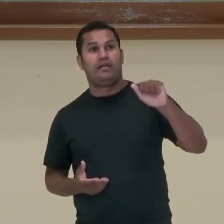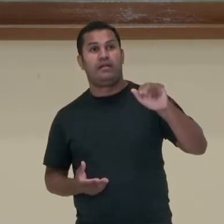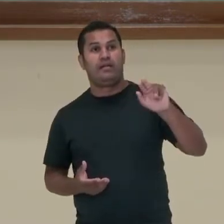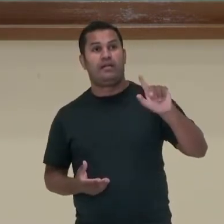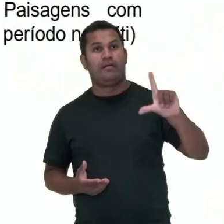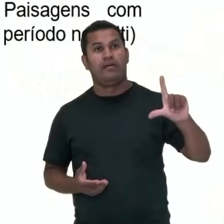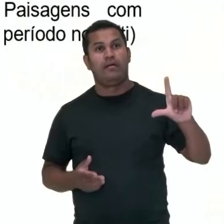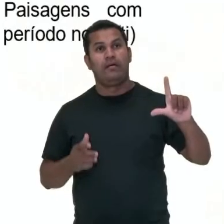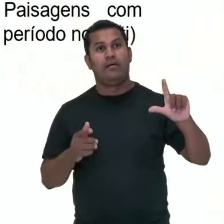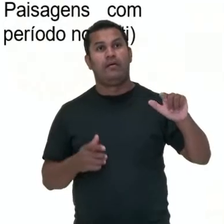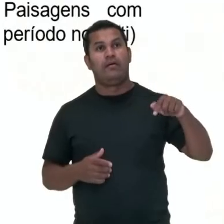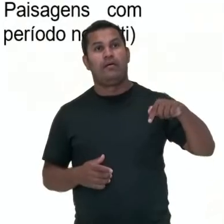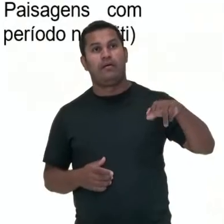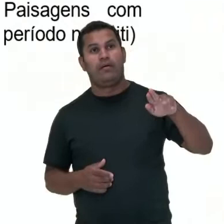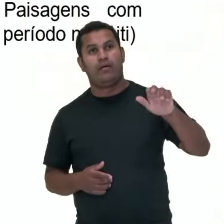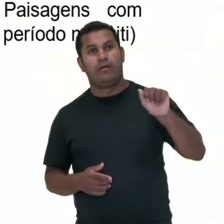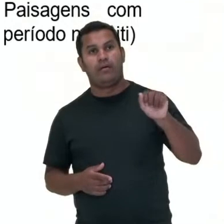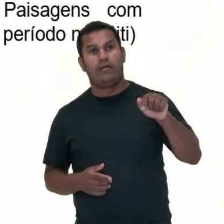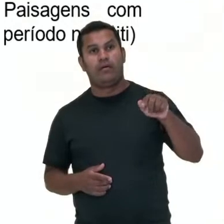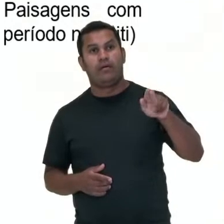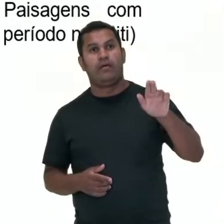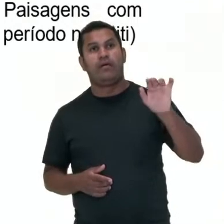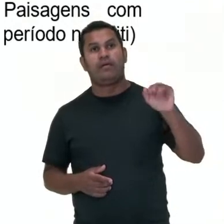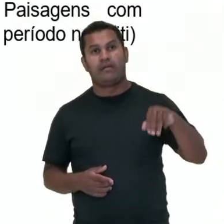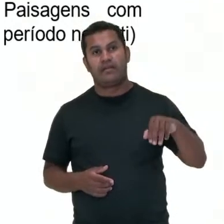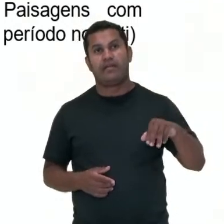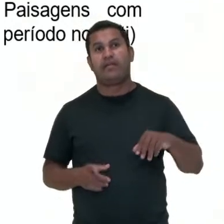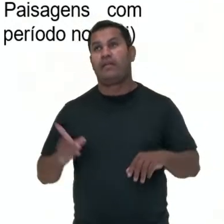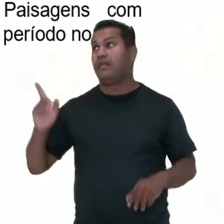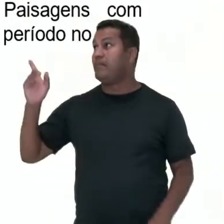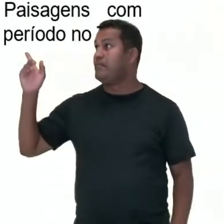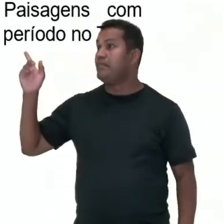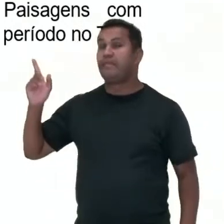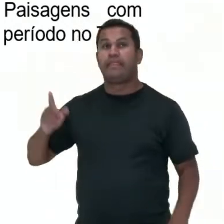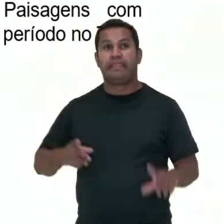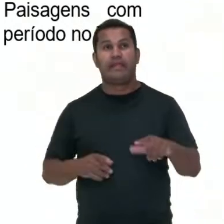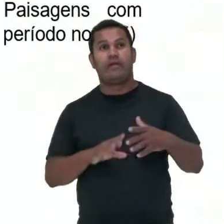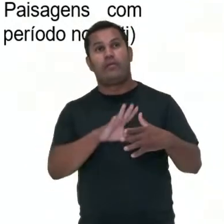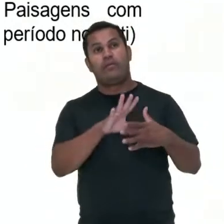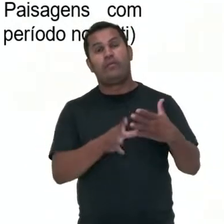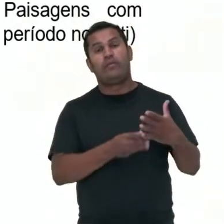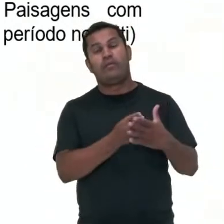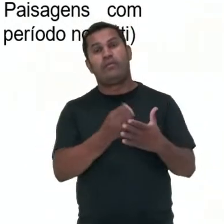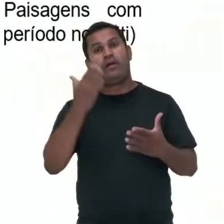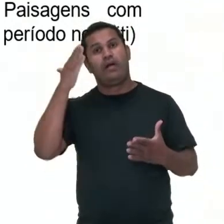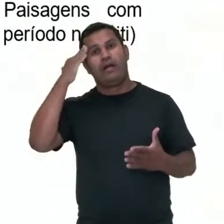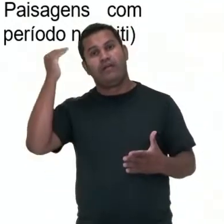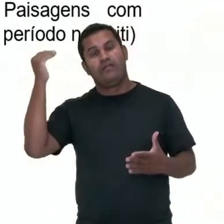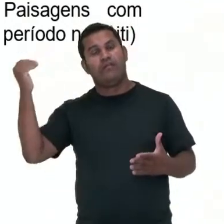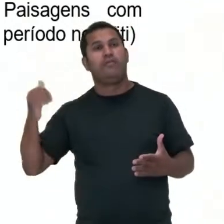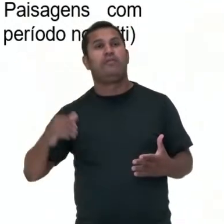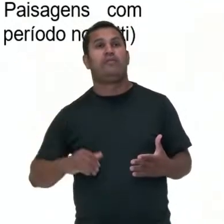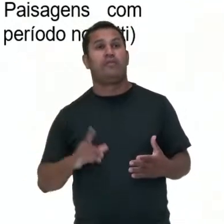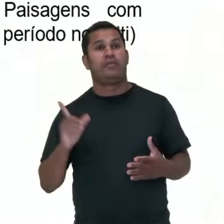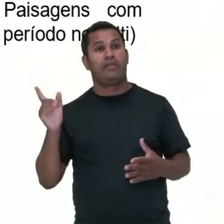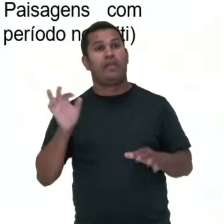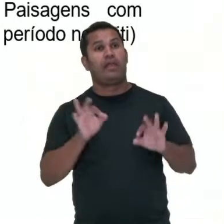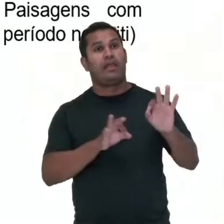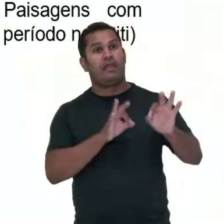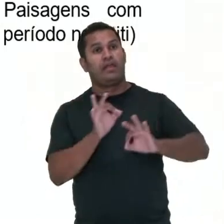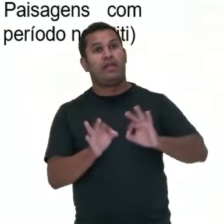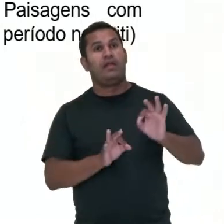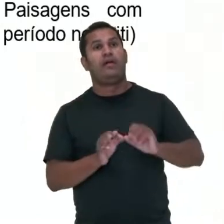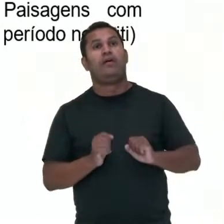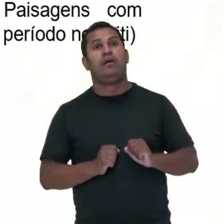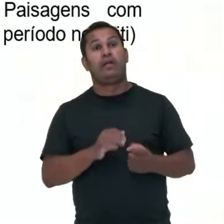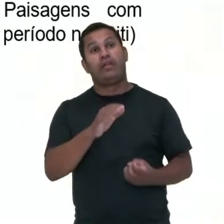Foi 6 anos da Marinha, ele teve início com 17 anos e foi corretor na Bolsa na sua maior idade. Só lembrando vocês,